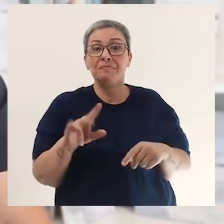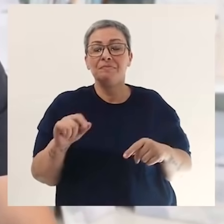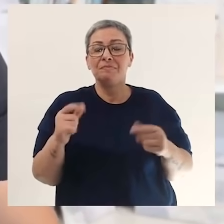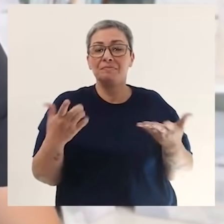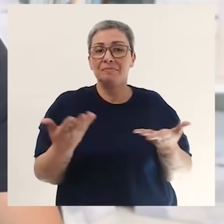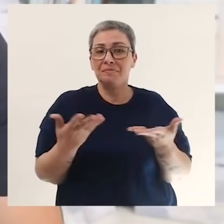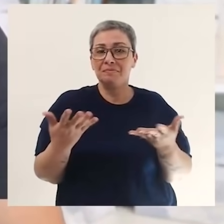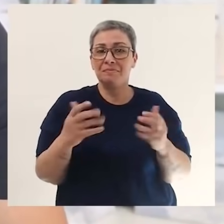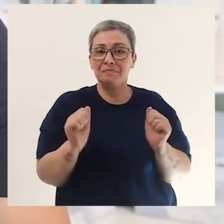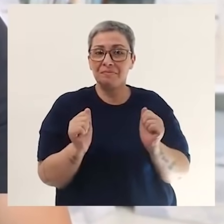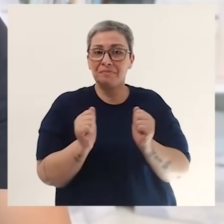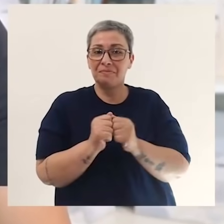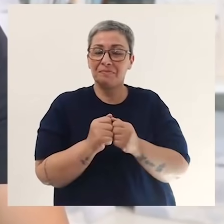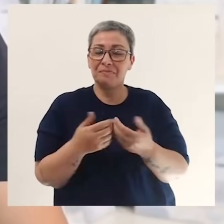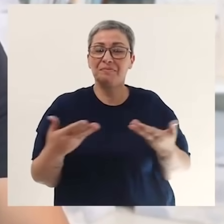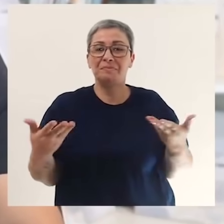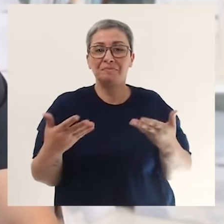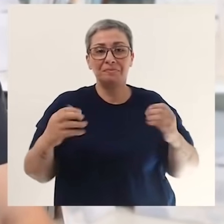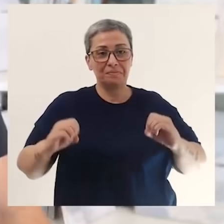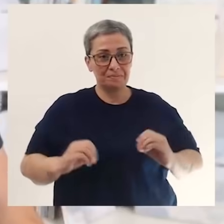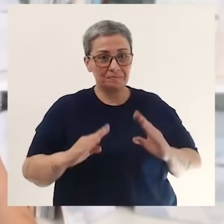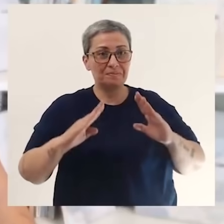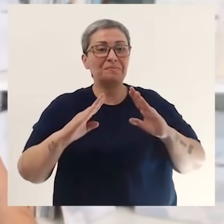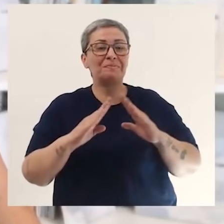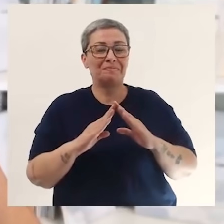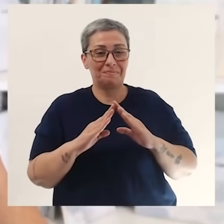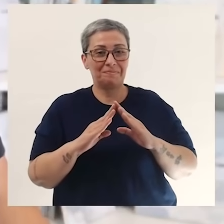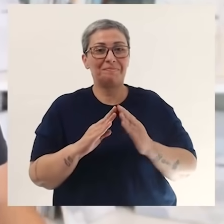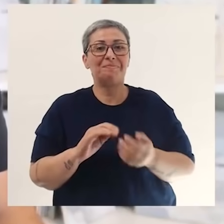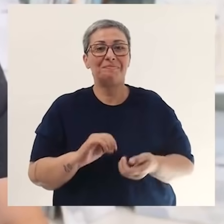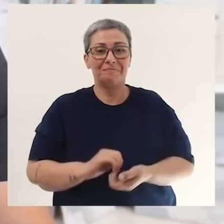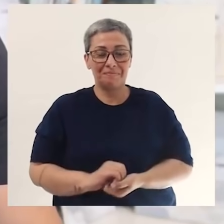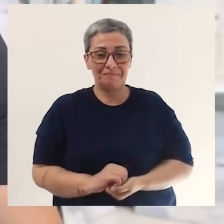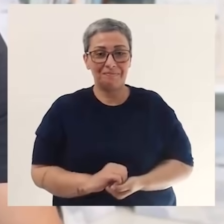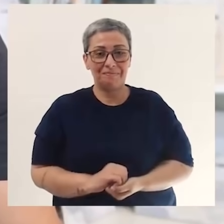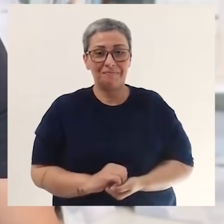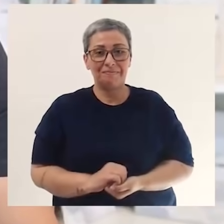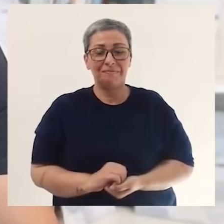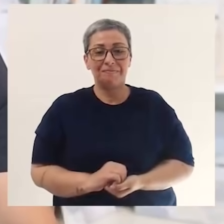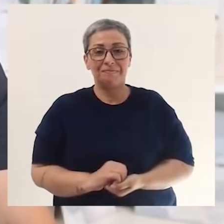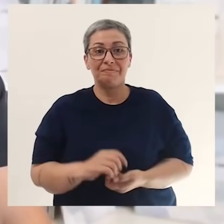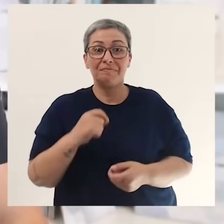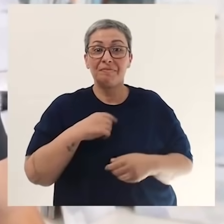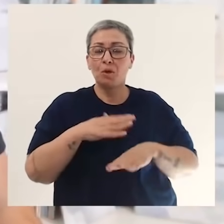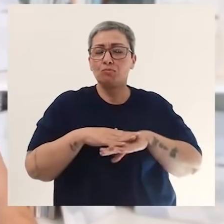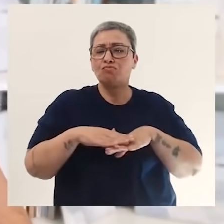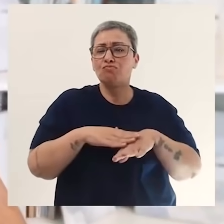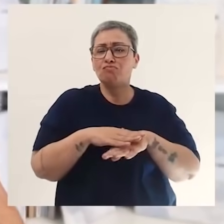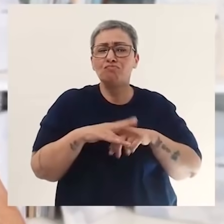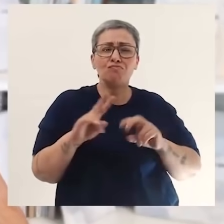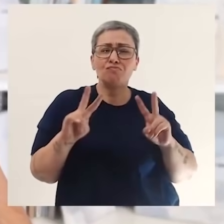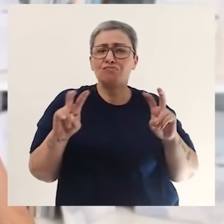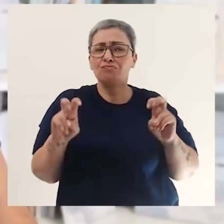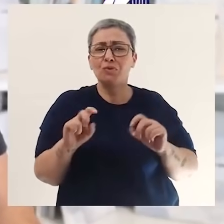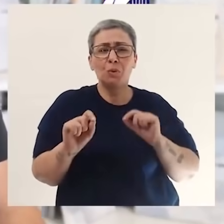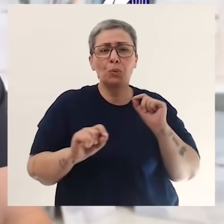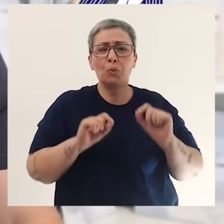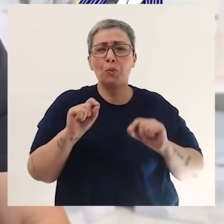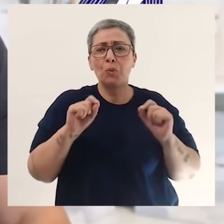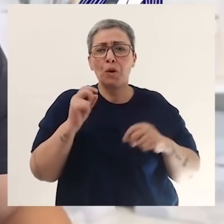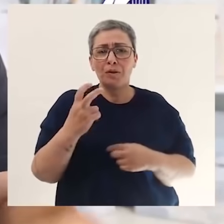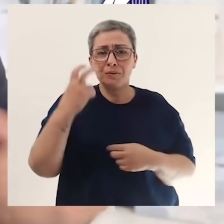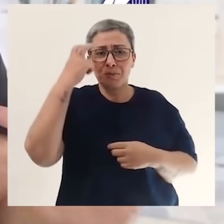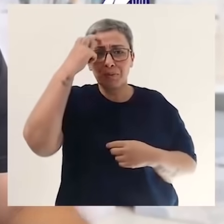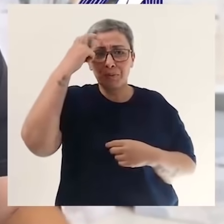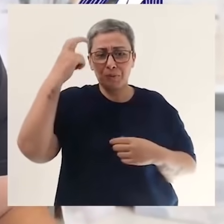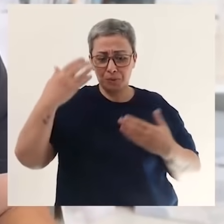com vocês aqui no nosso programa Saberes em Casa, conversando um pouco sobre cultura